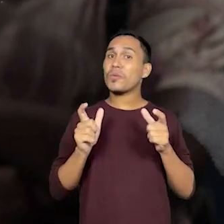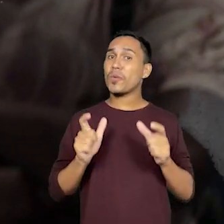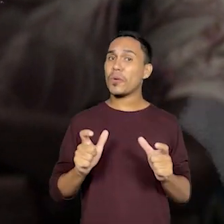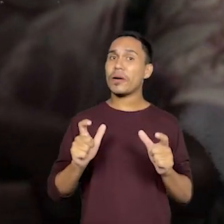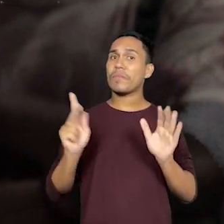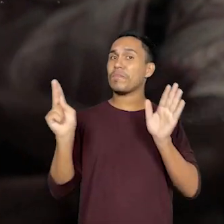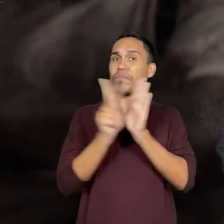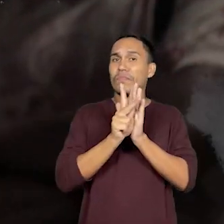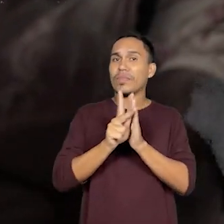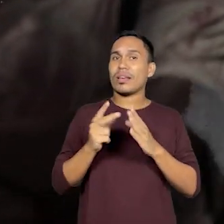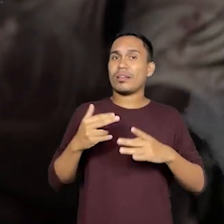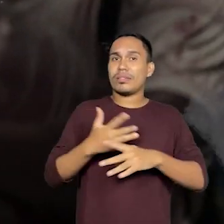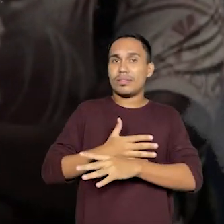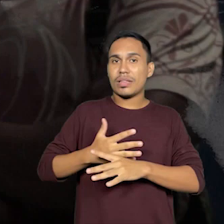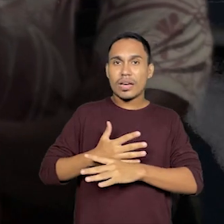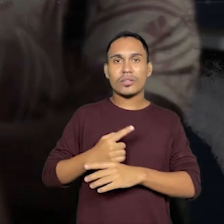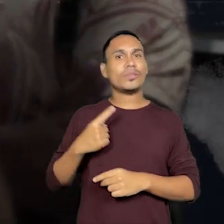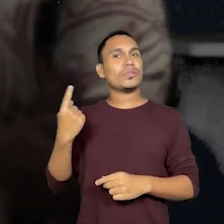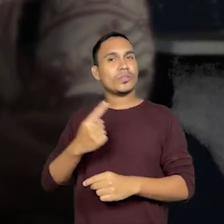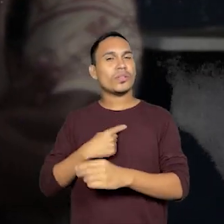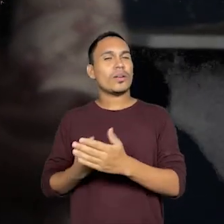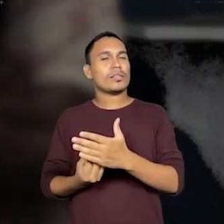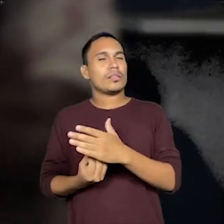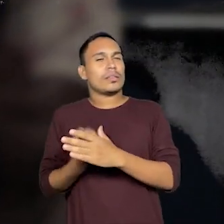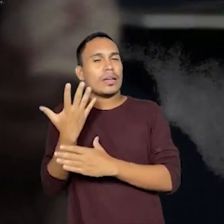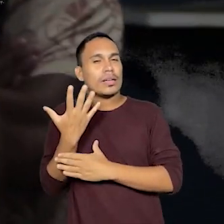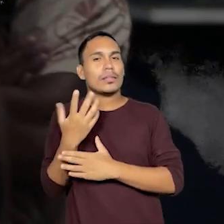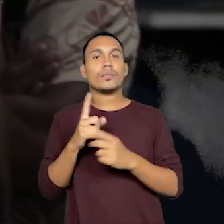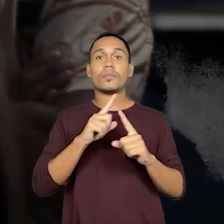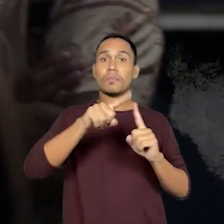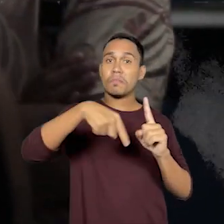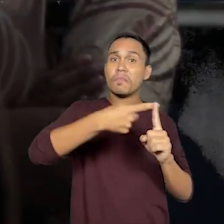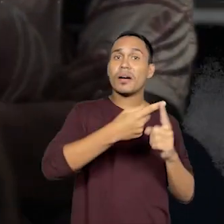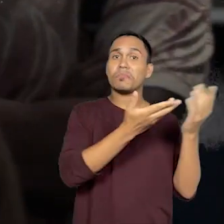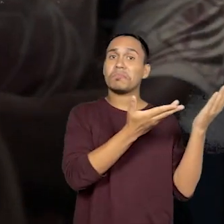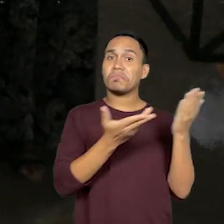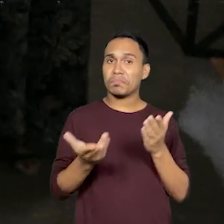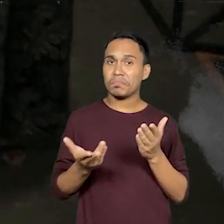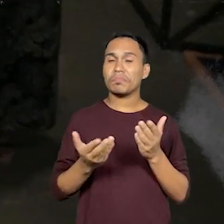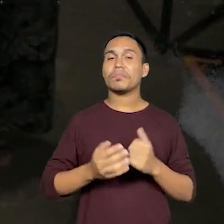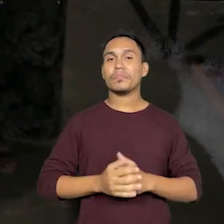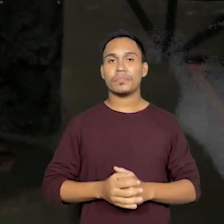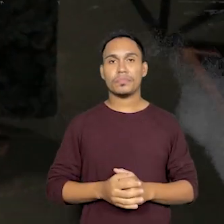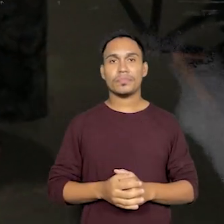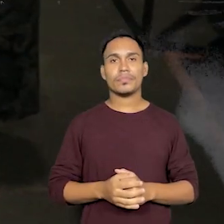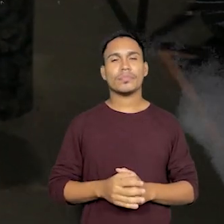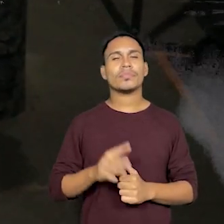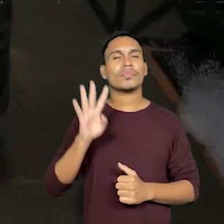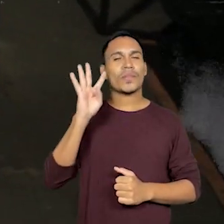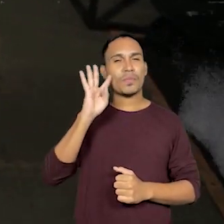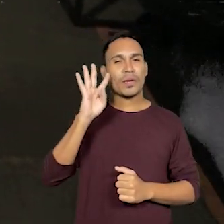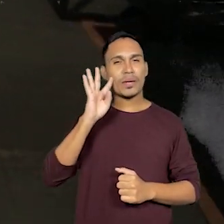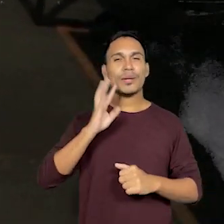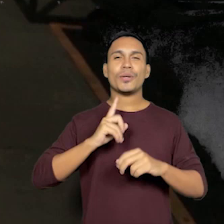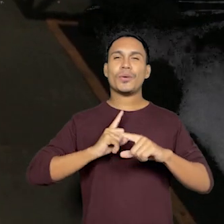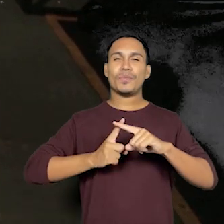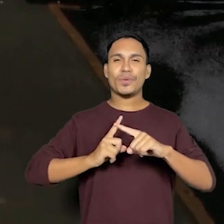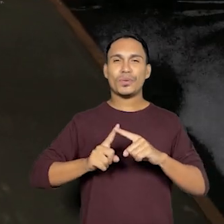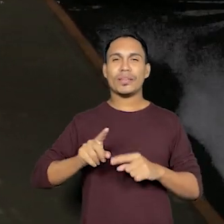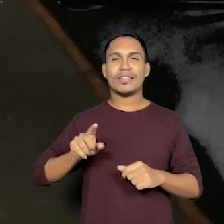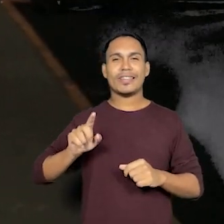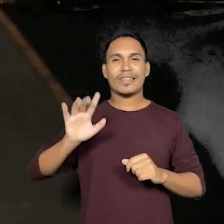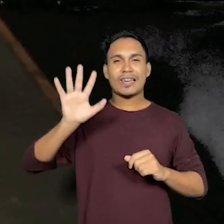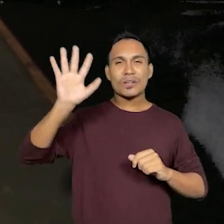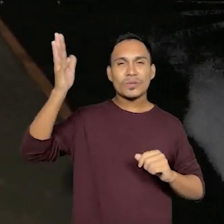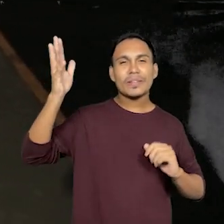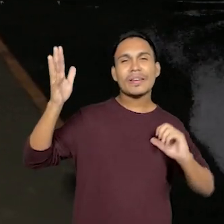só de criação para a gente, mas de recepção do das pessoas, né? Isso mesmo. Sim. E é bacana porque aí vai dar, cada coisa que acontece vai